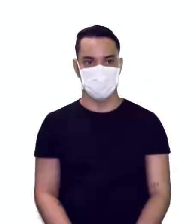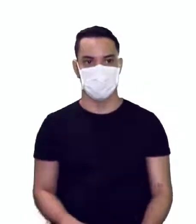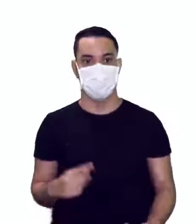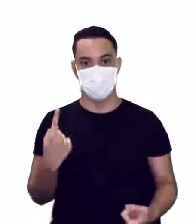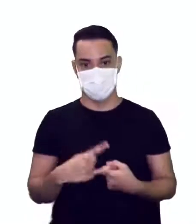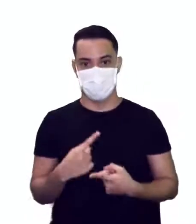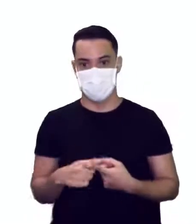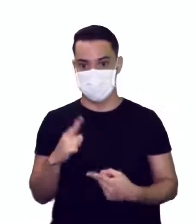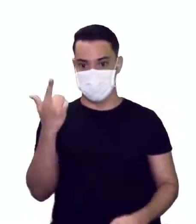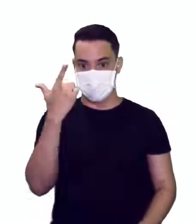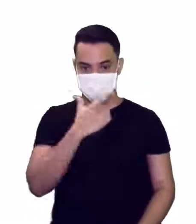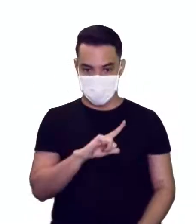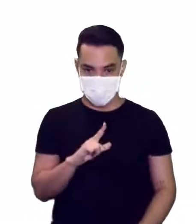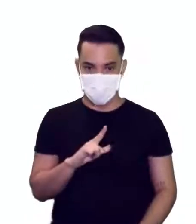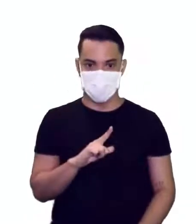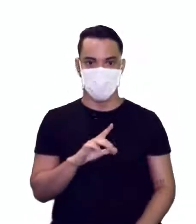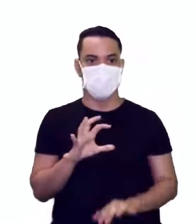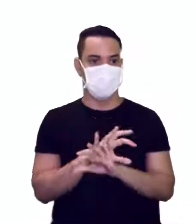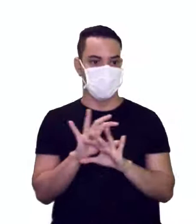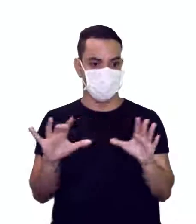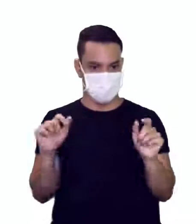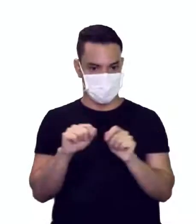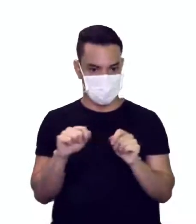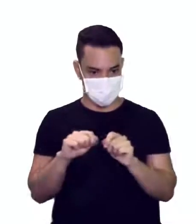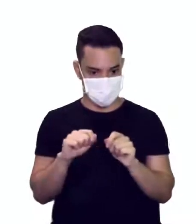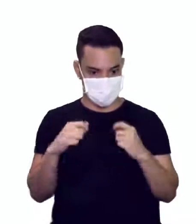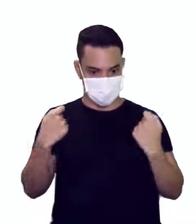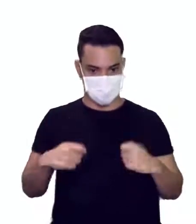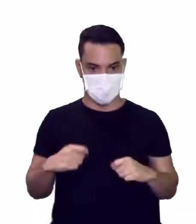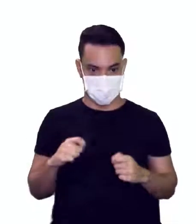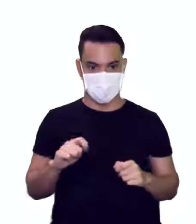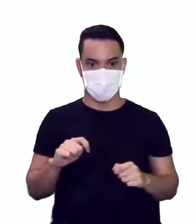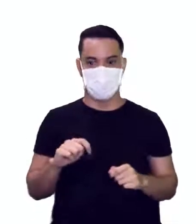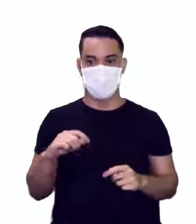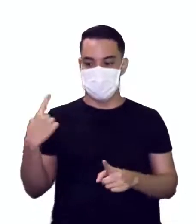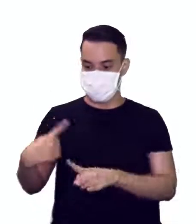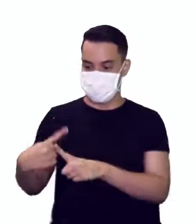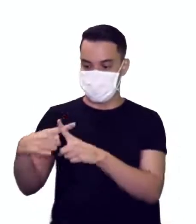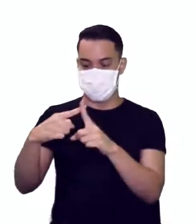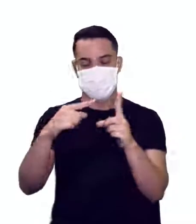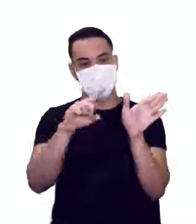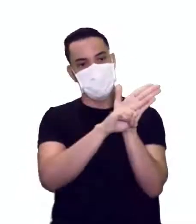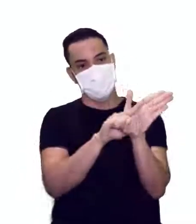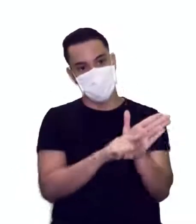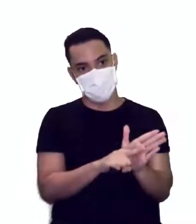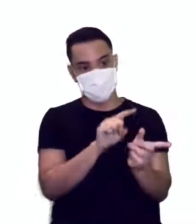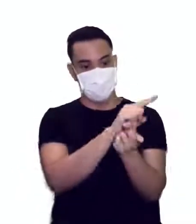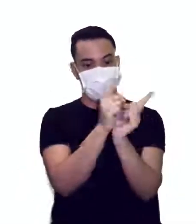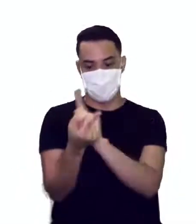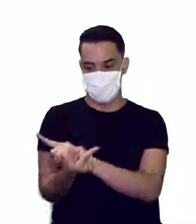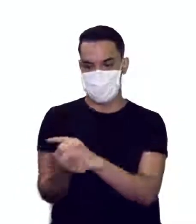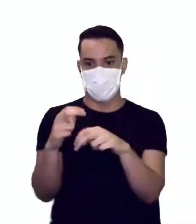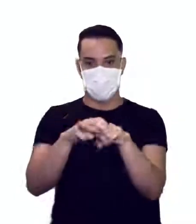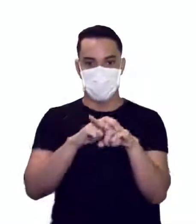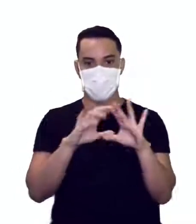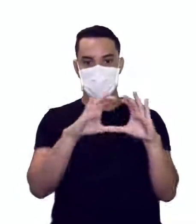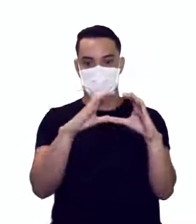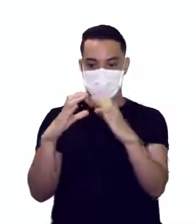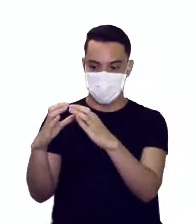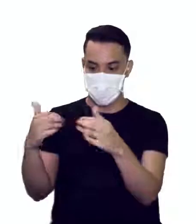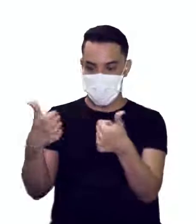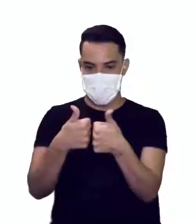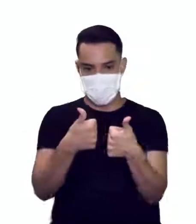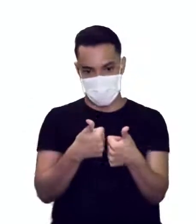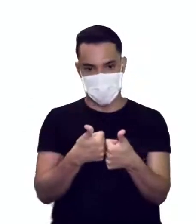ter atração eletrostática, eu tenho que ter carga de sinais opostos. Então, a esfera que está perto do bastão vai ficar o